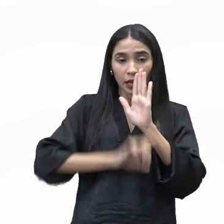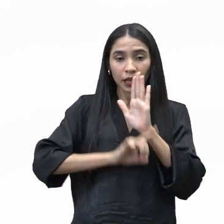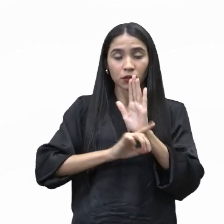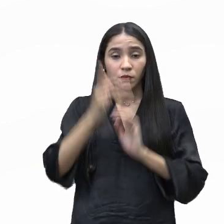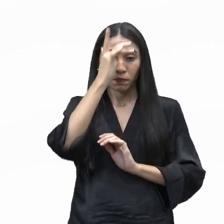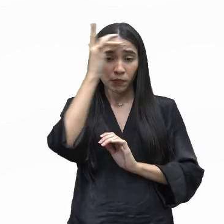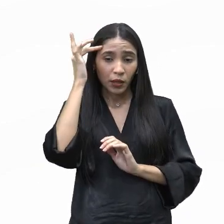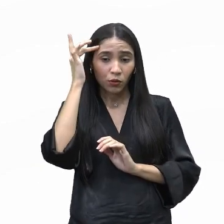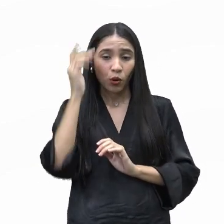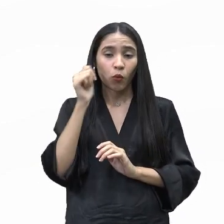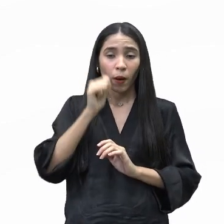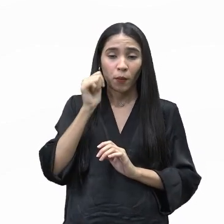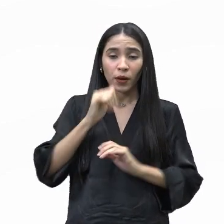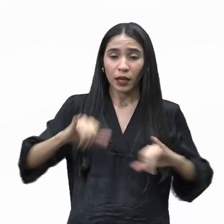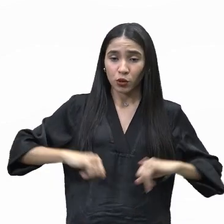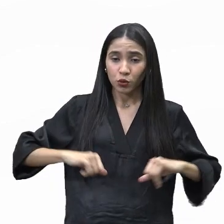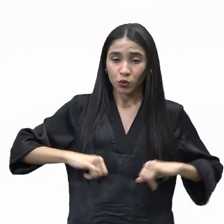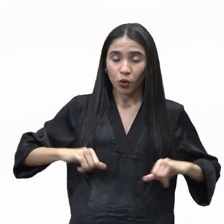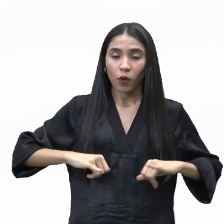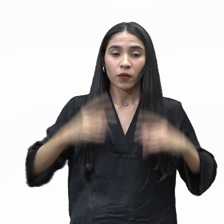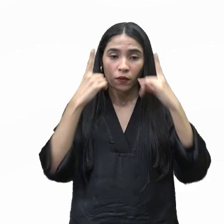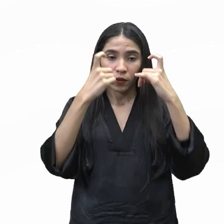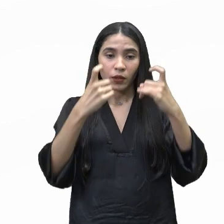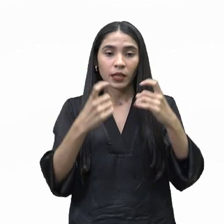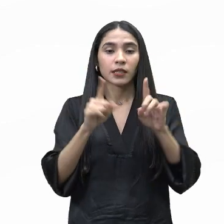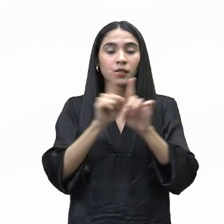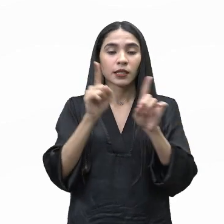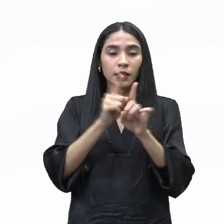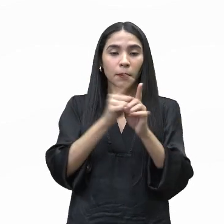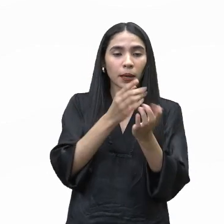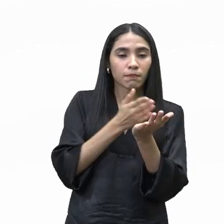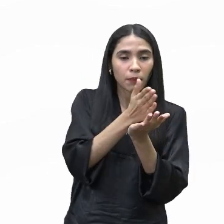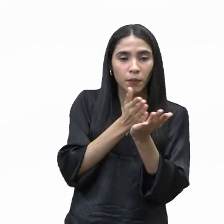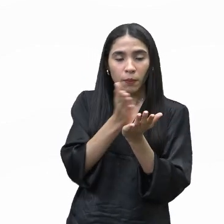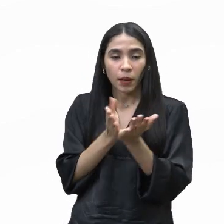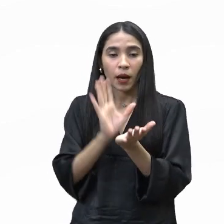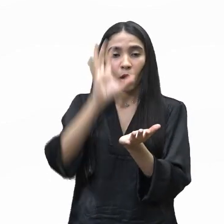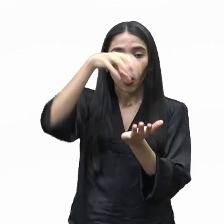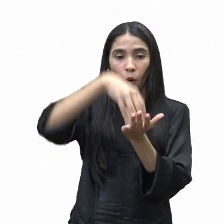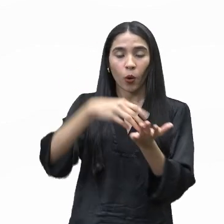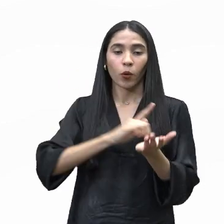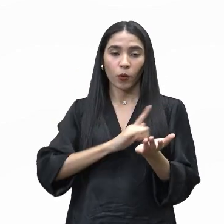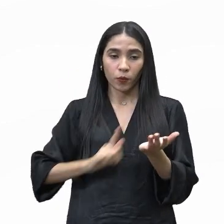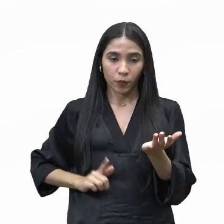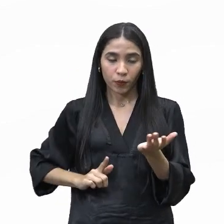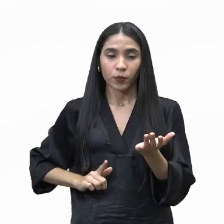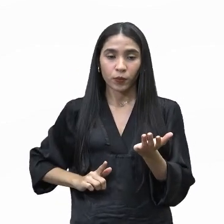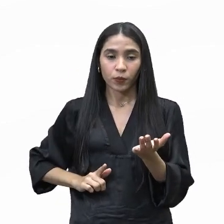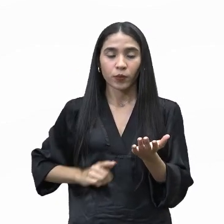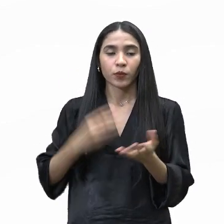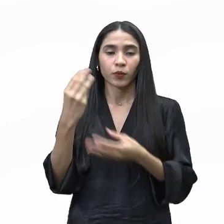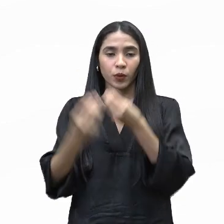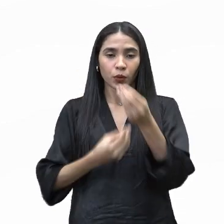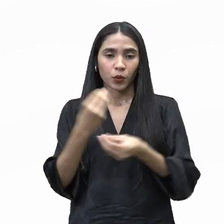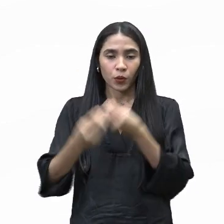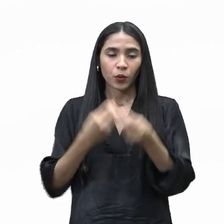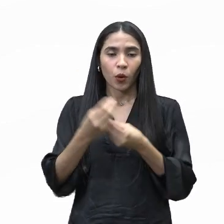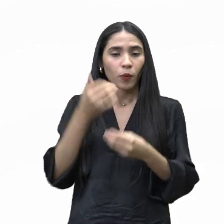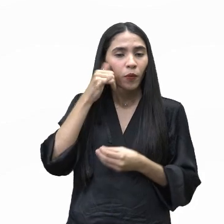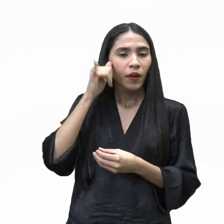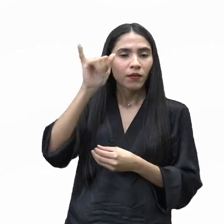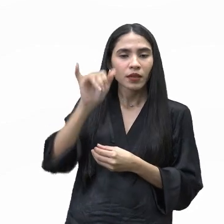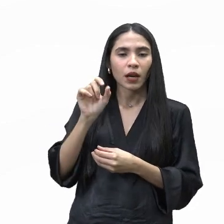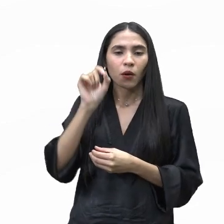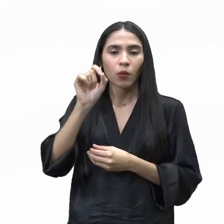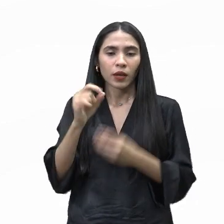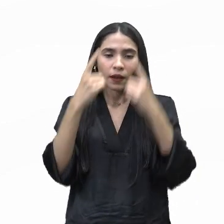vítimas, aponta as responsabilidades dos órgãos públicos e os caminhos para que se interrompa o